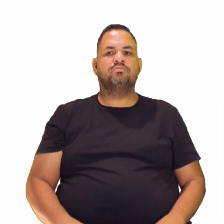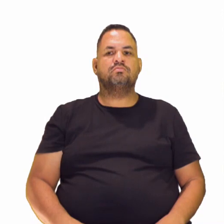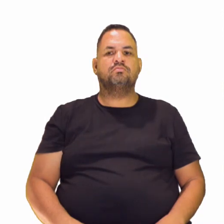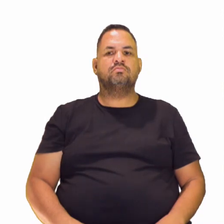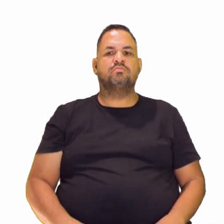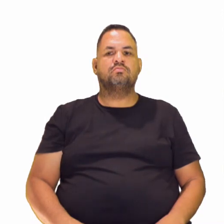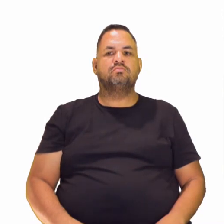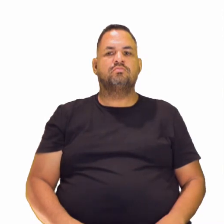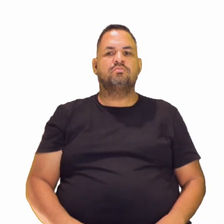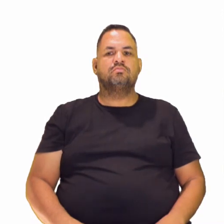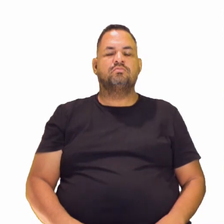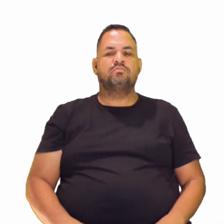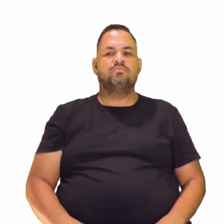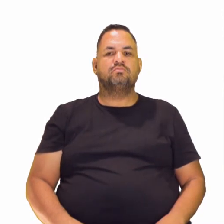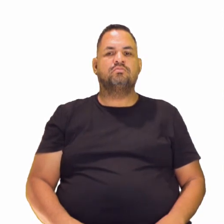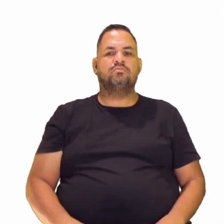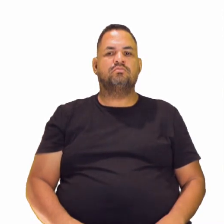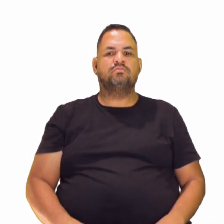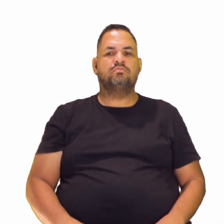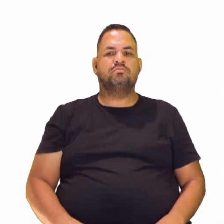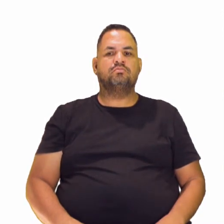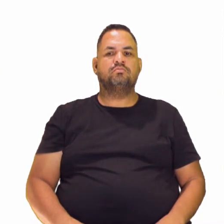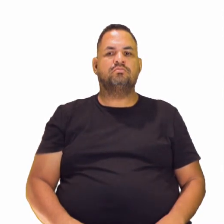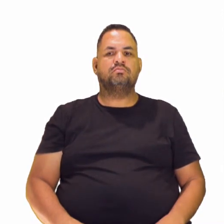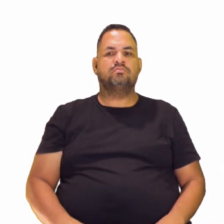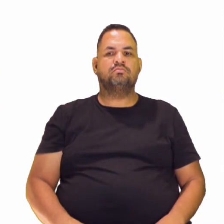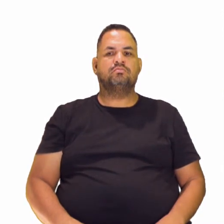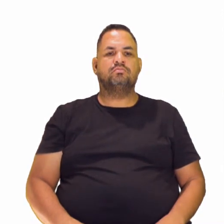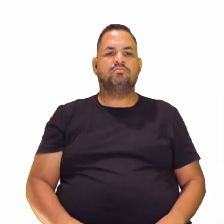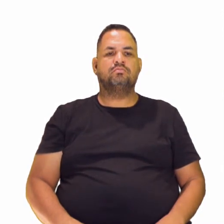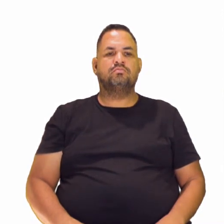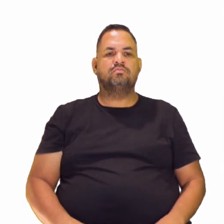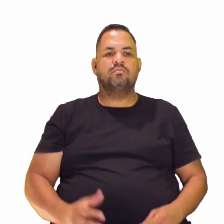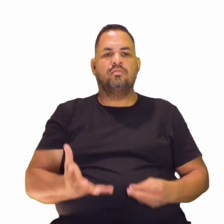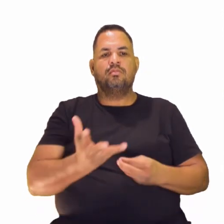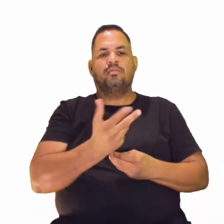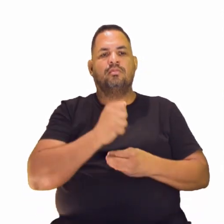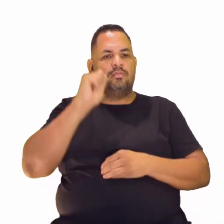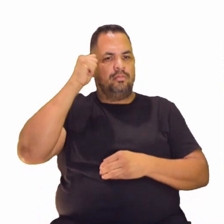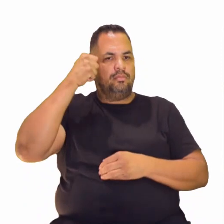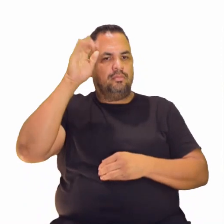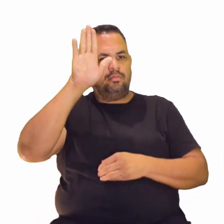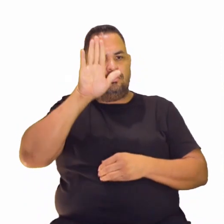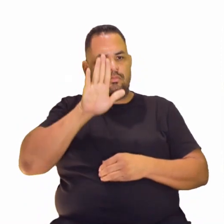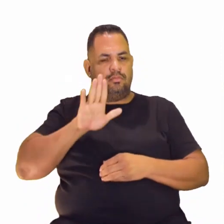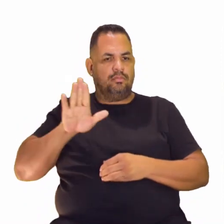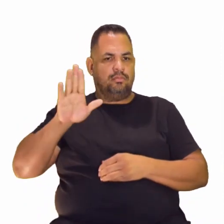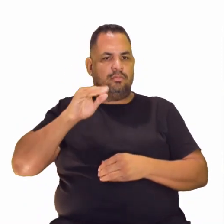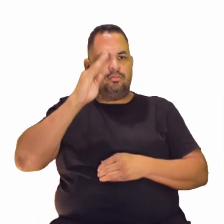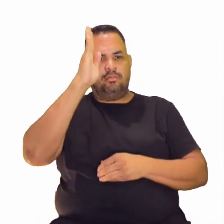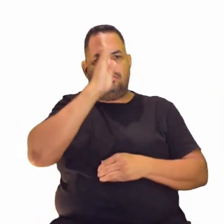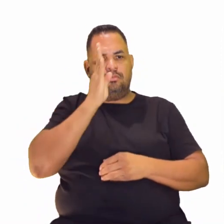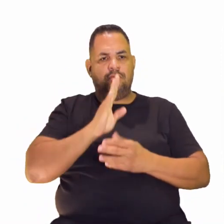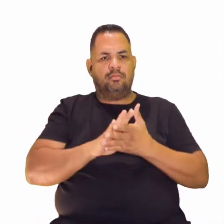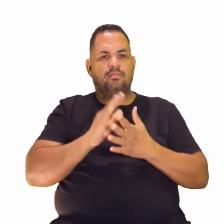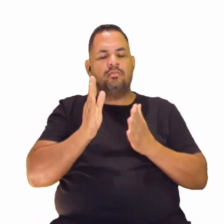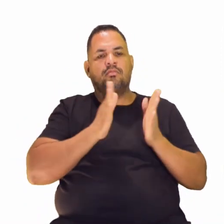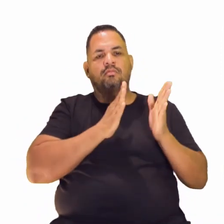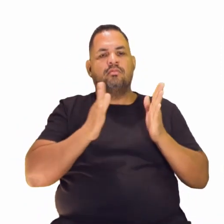uma organização africana. Então, a arte africana no Brasil. Durante muito tempo, entre os